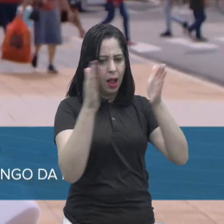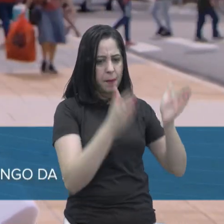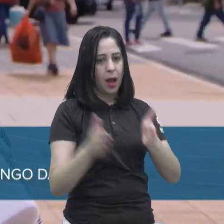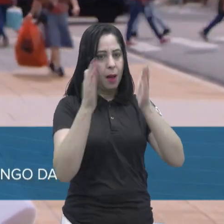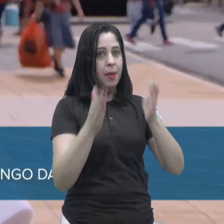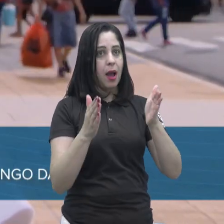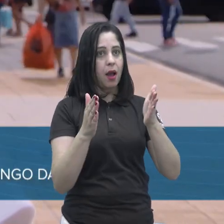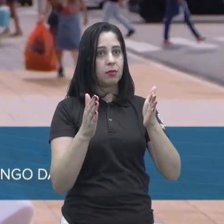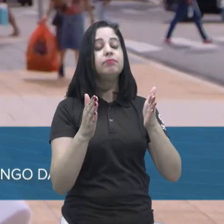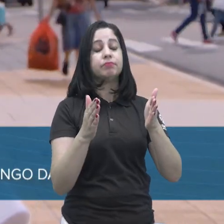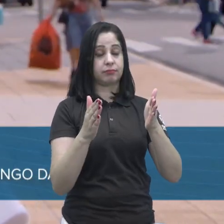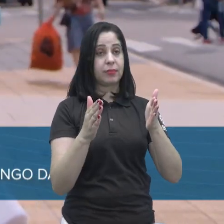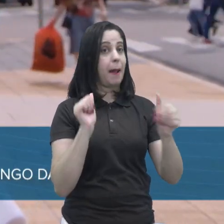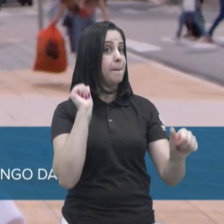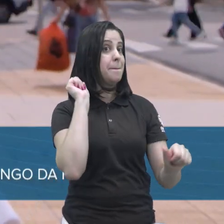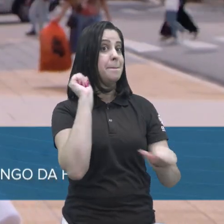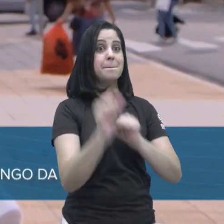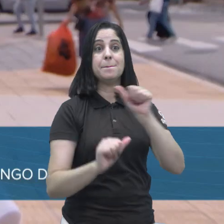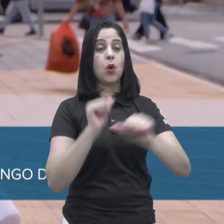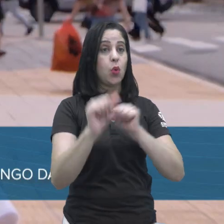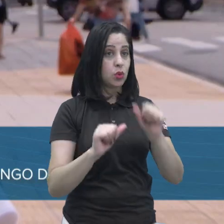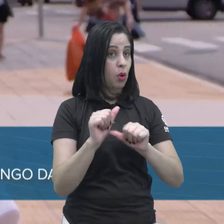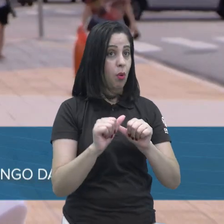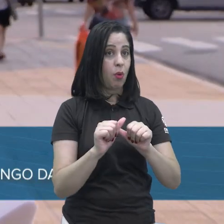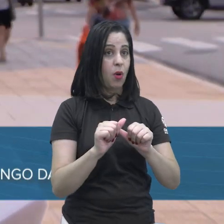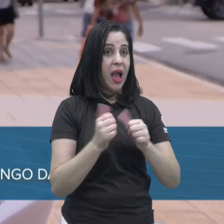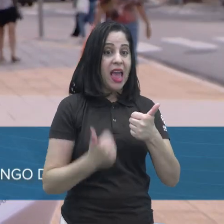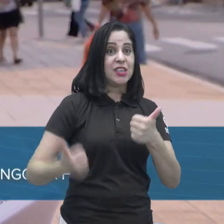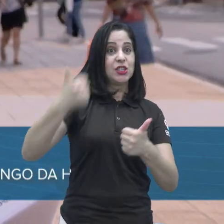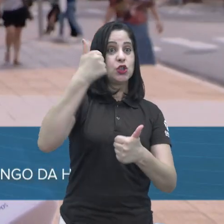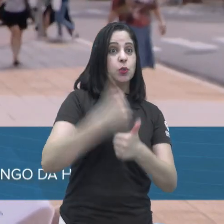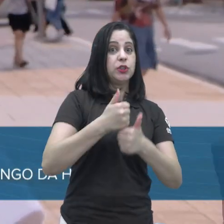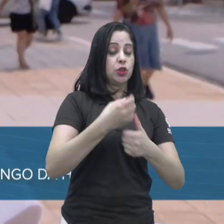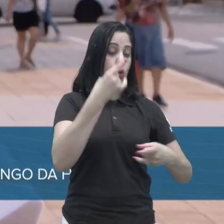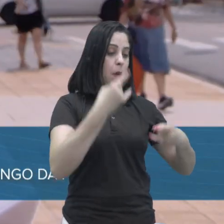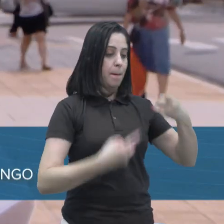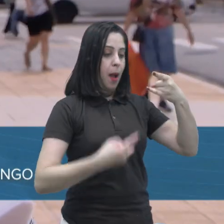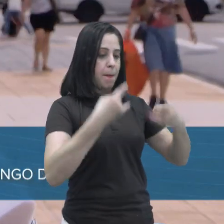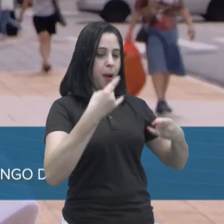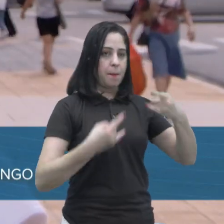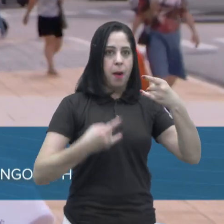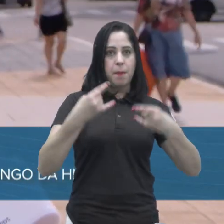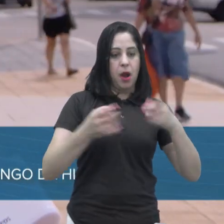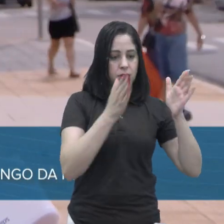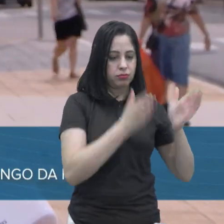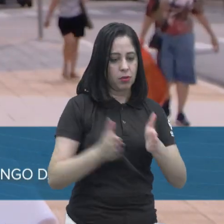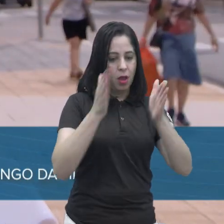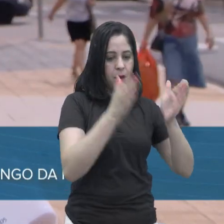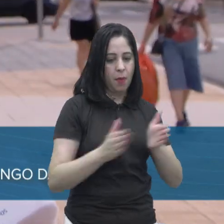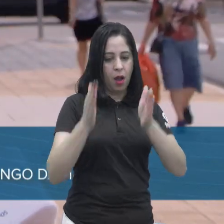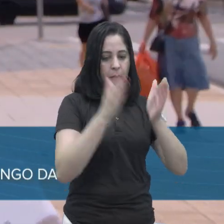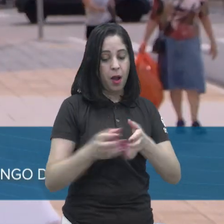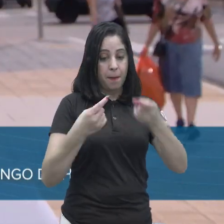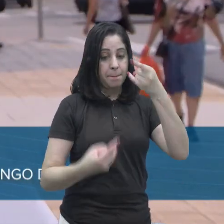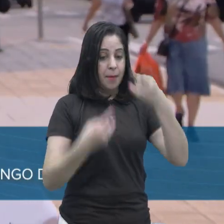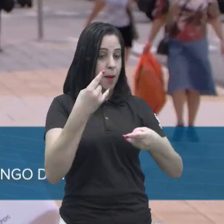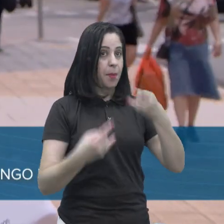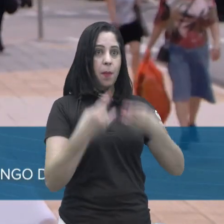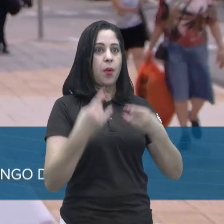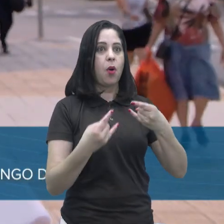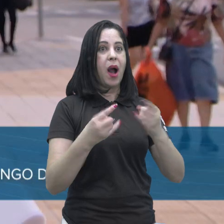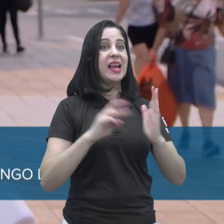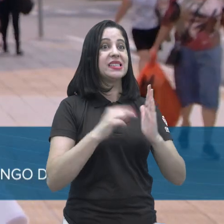os próprios trabalhadores poderem comprar, porque o produto ficaria um pouco mais acessível para todo mundo poder ter aquele produto. Esse tipo